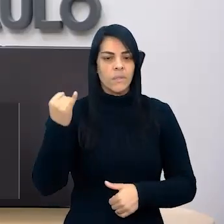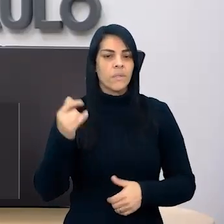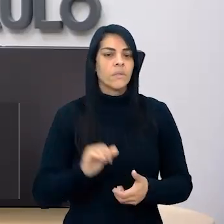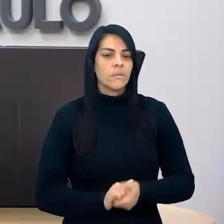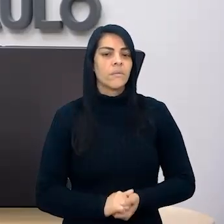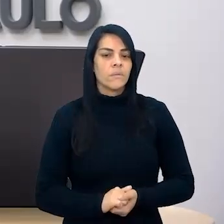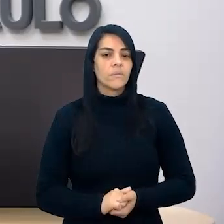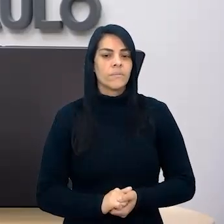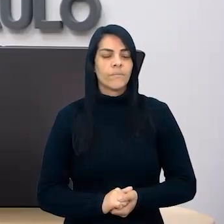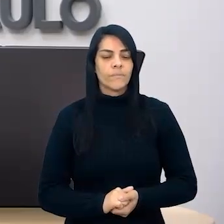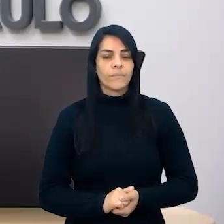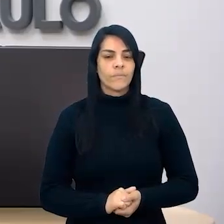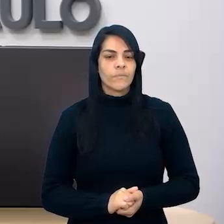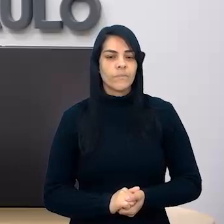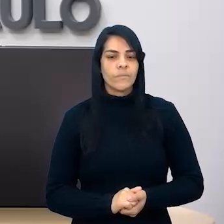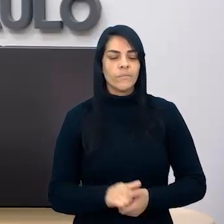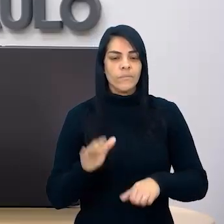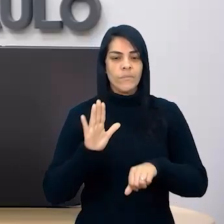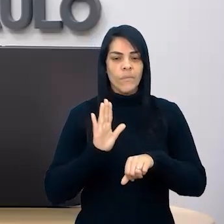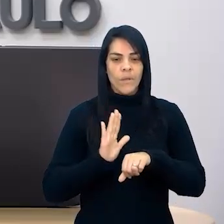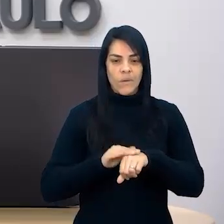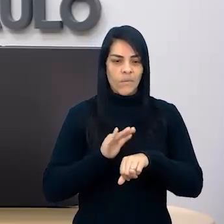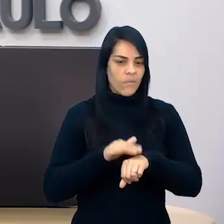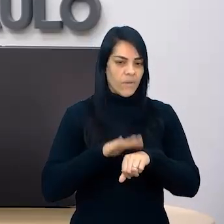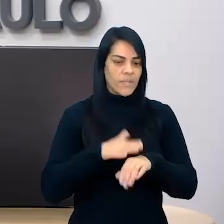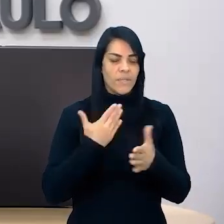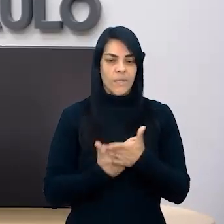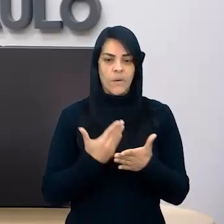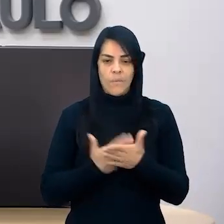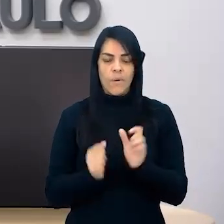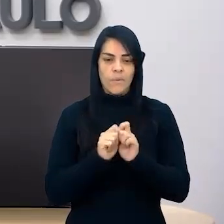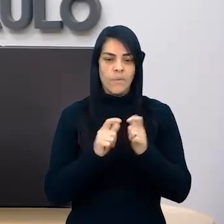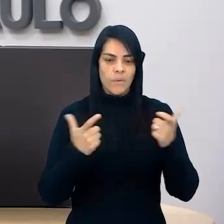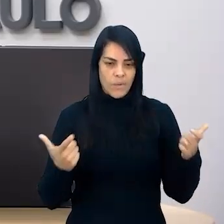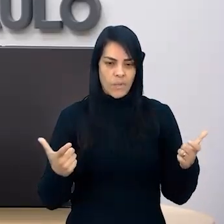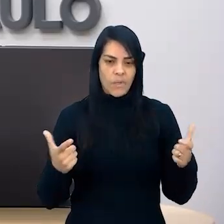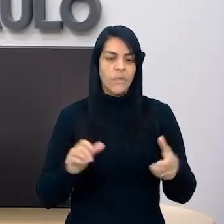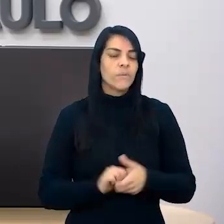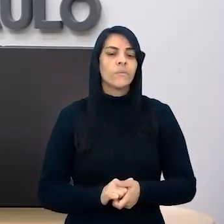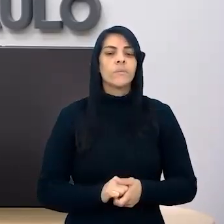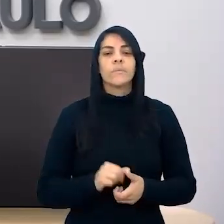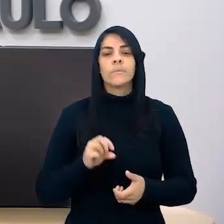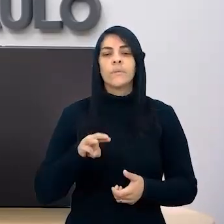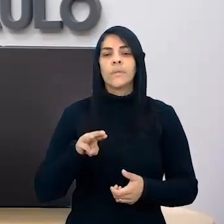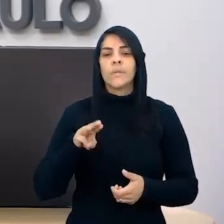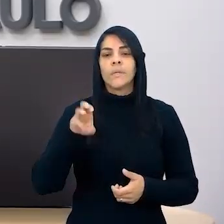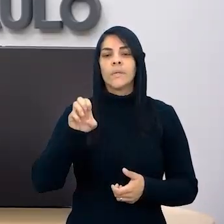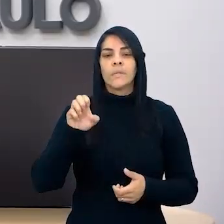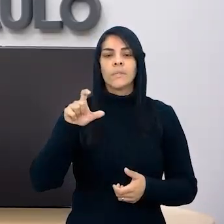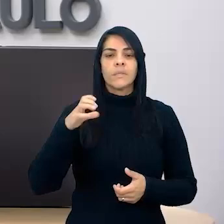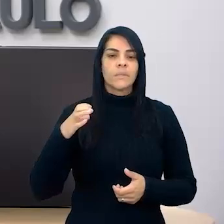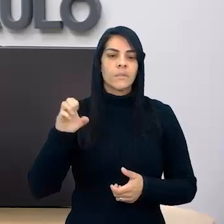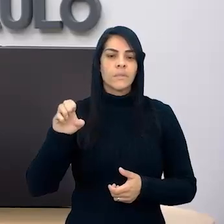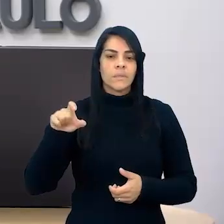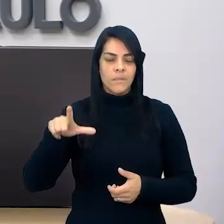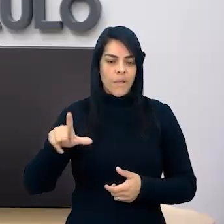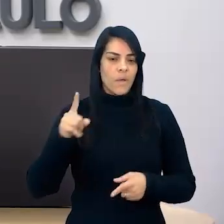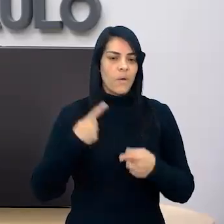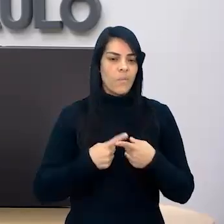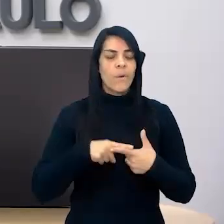vou espelhar o Excel, vou fazer uma aula de grandezas inversamente proporcionais no Excel, porque o Excel é um instrumento